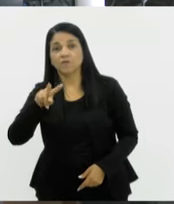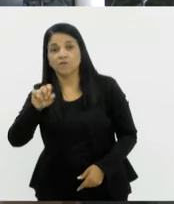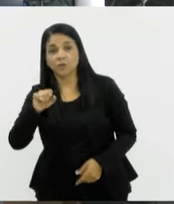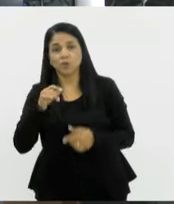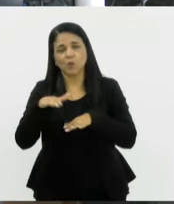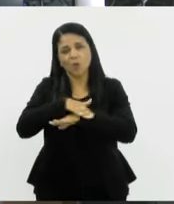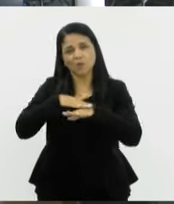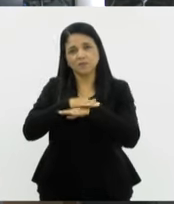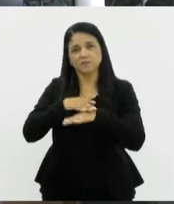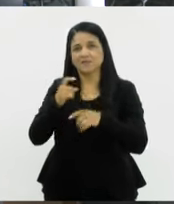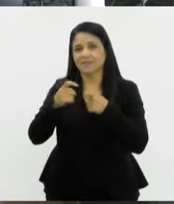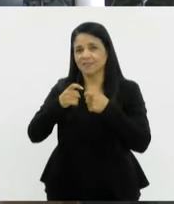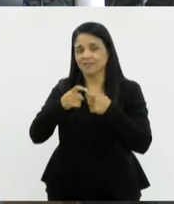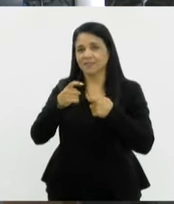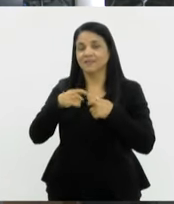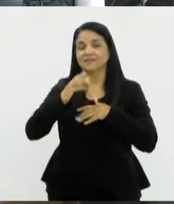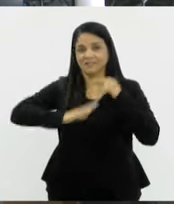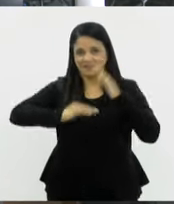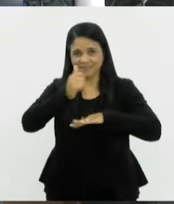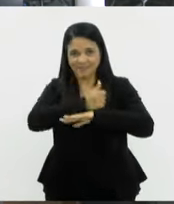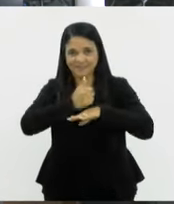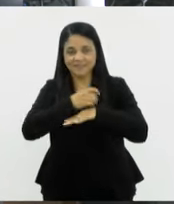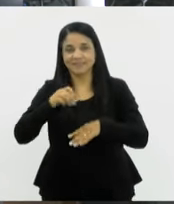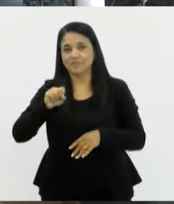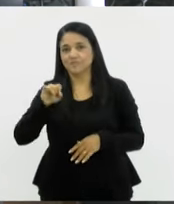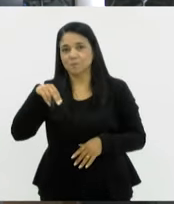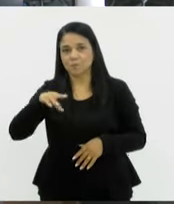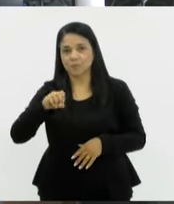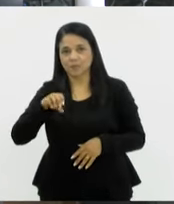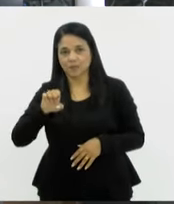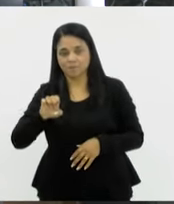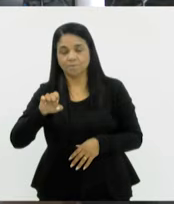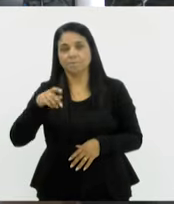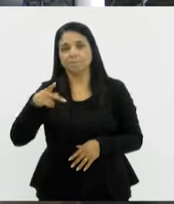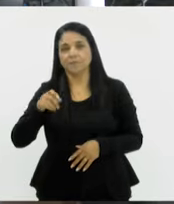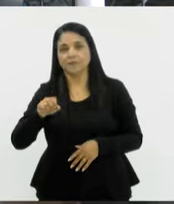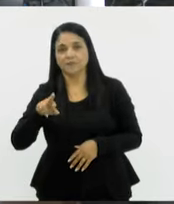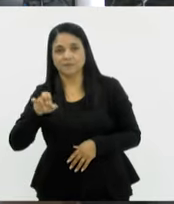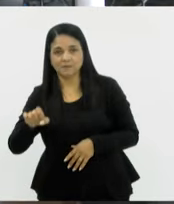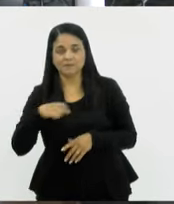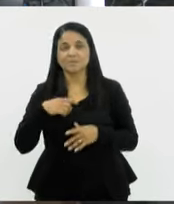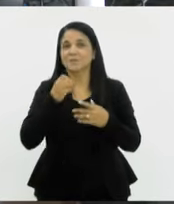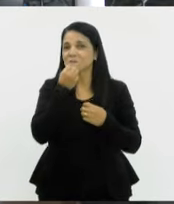com a dentista Simone Patrícia. Bom dia para você.